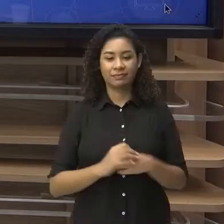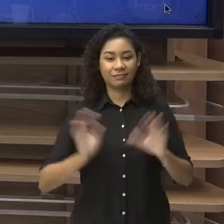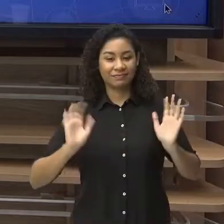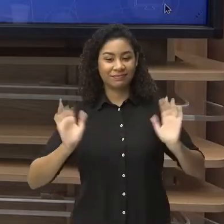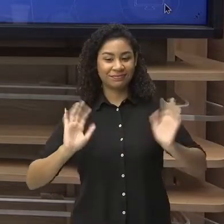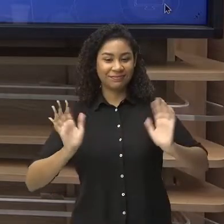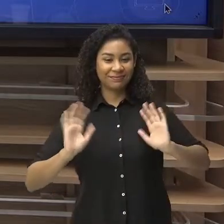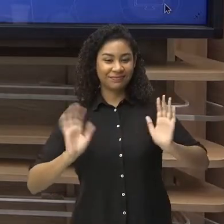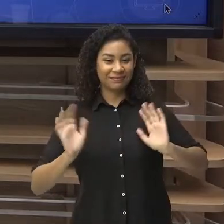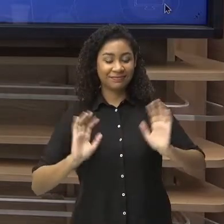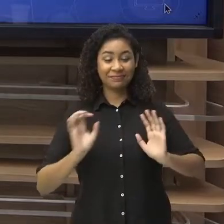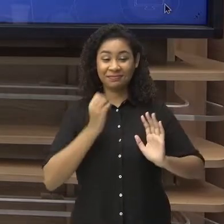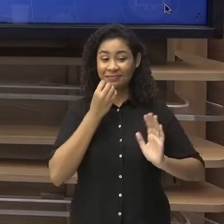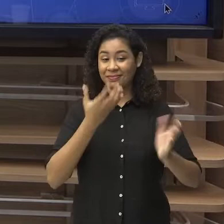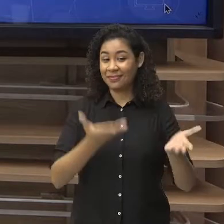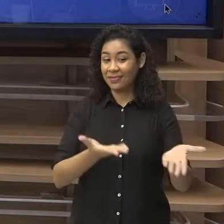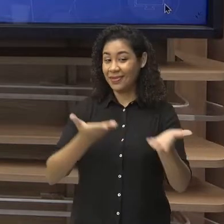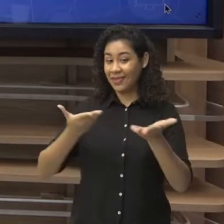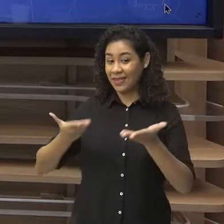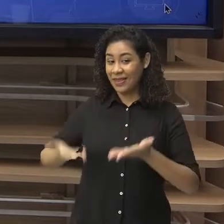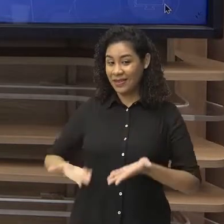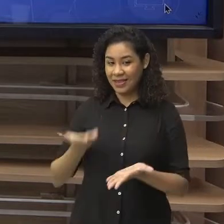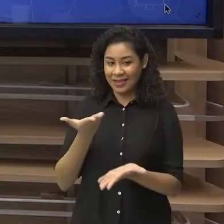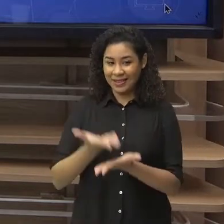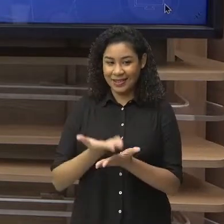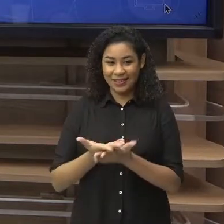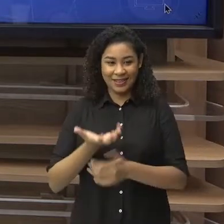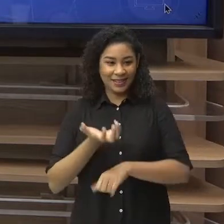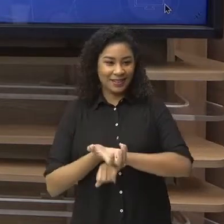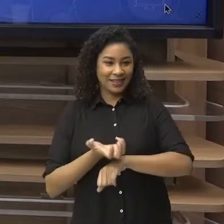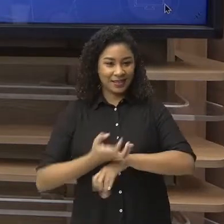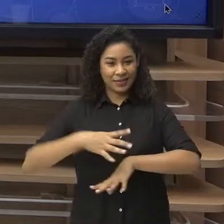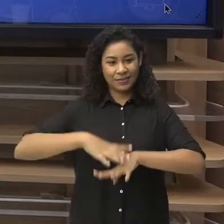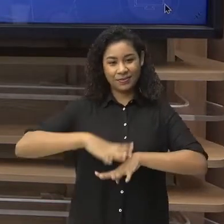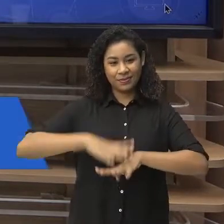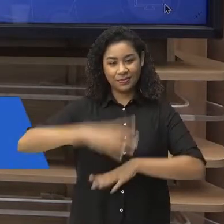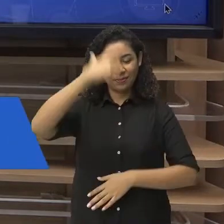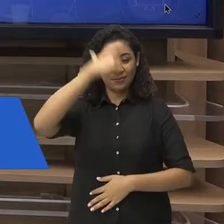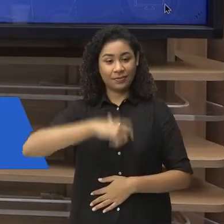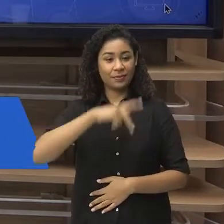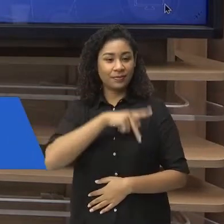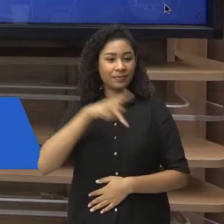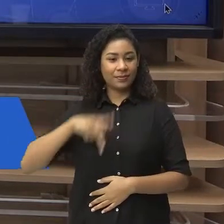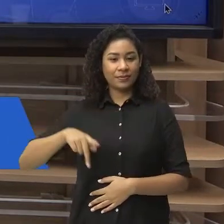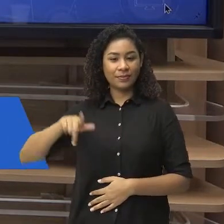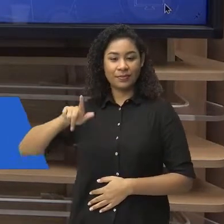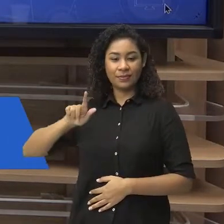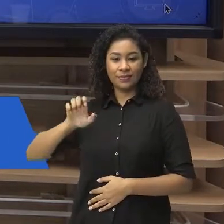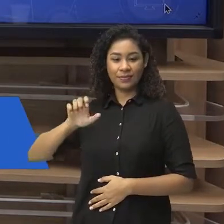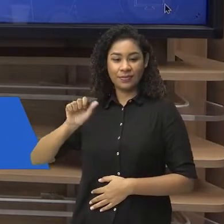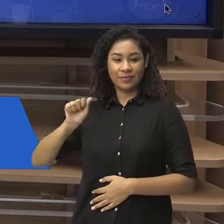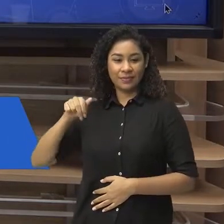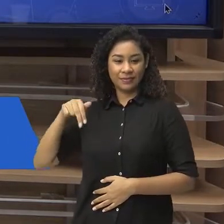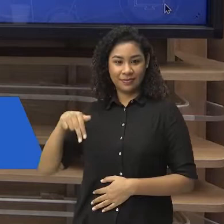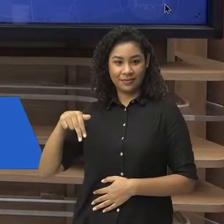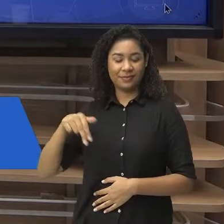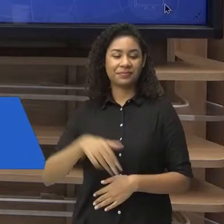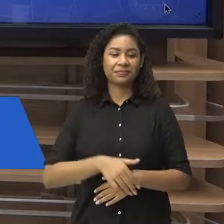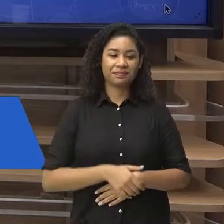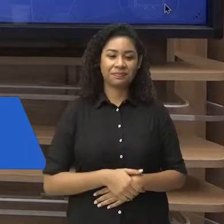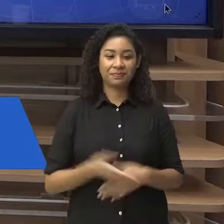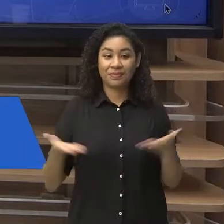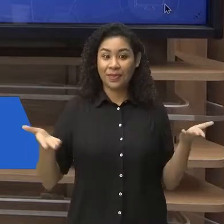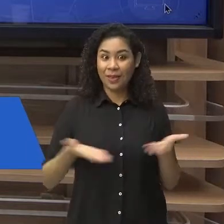Olá pessoal, sejam bem-vindos a mais uma aula de matemática, professor Jean falando, tá? Nós estamos aqui para ver um